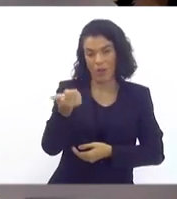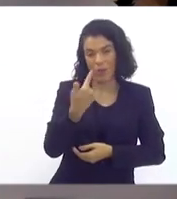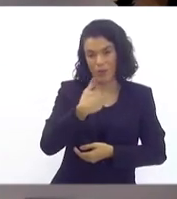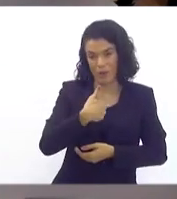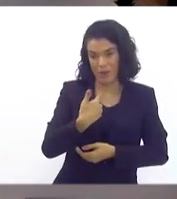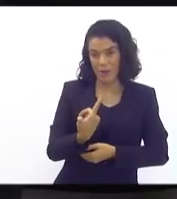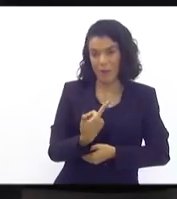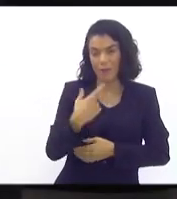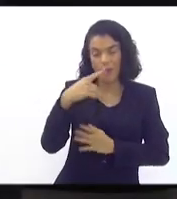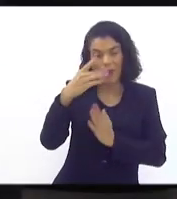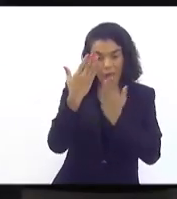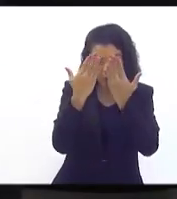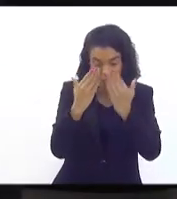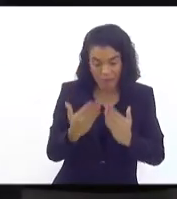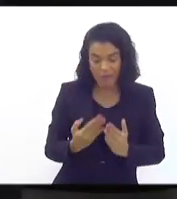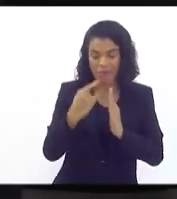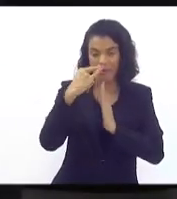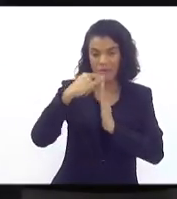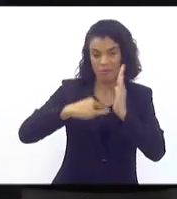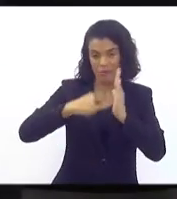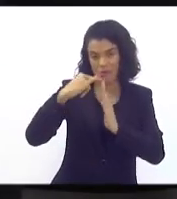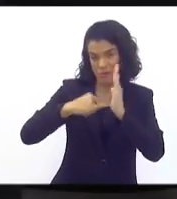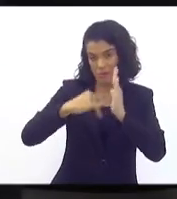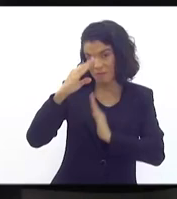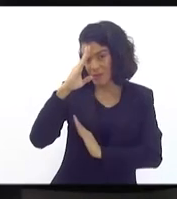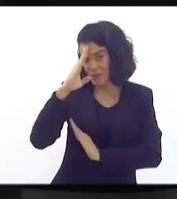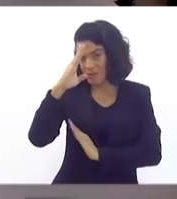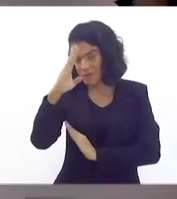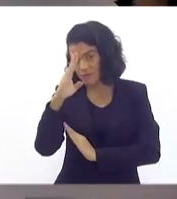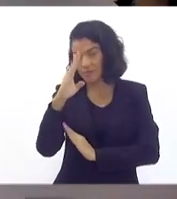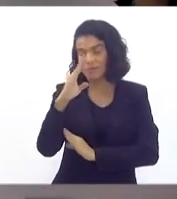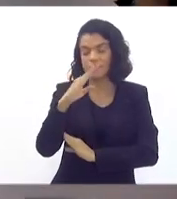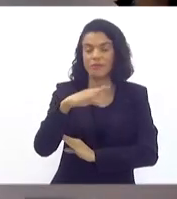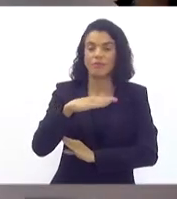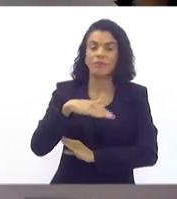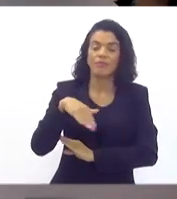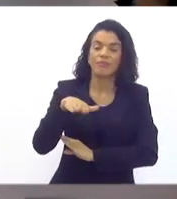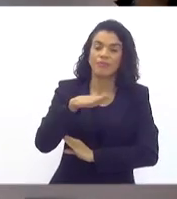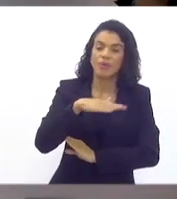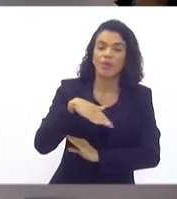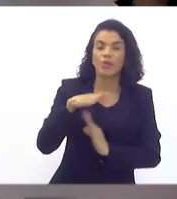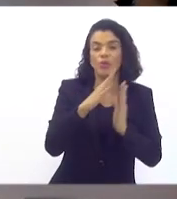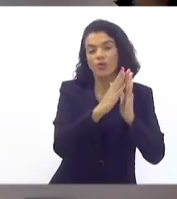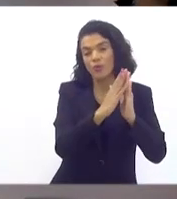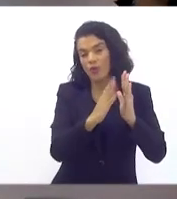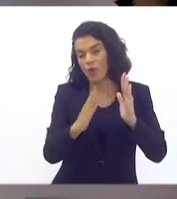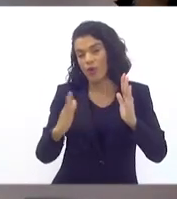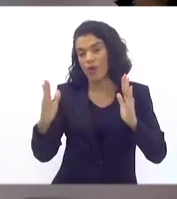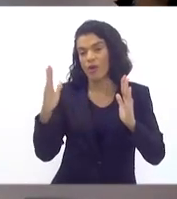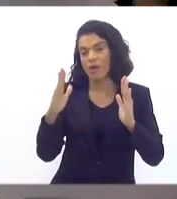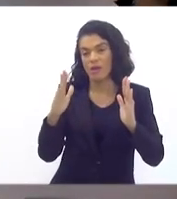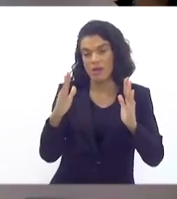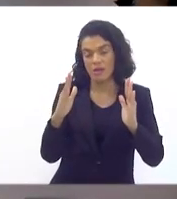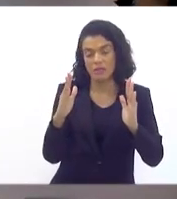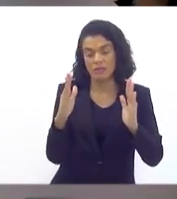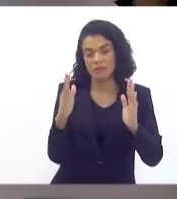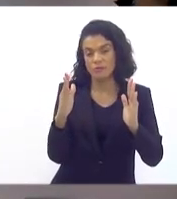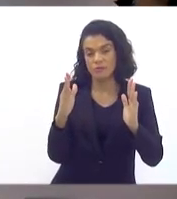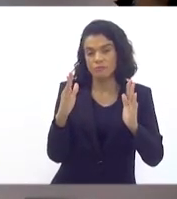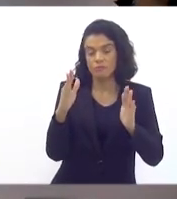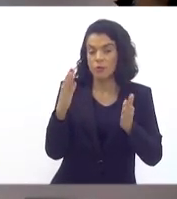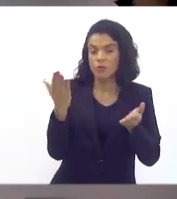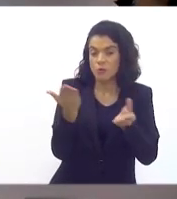documento visto que se passou principalmente na questão é do processo dos processos lá no no